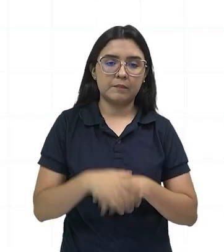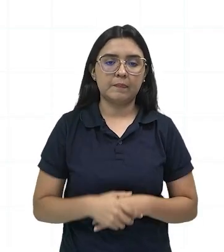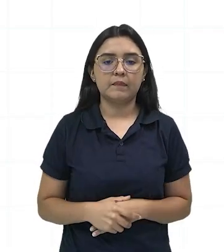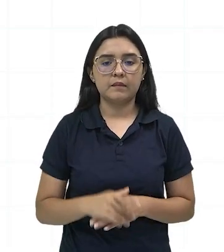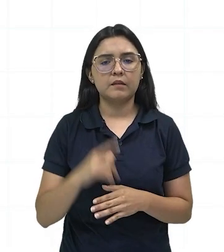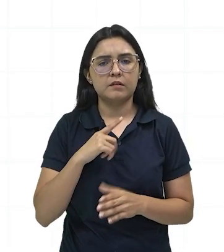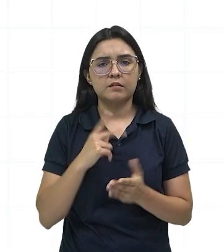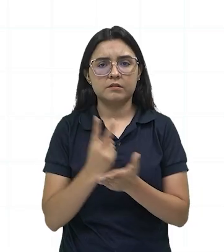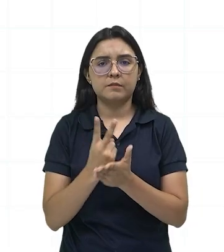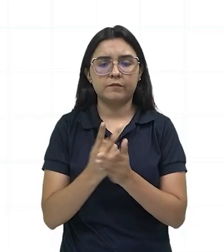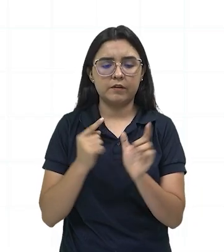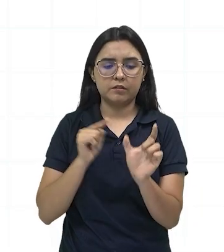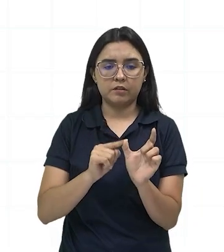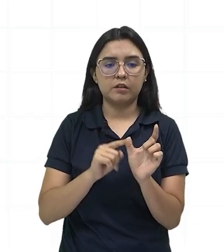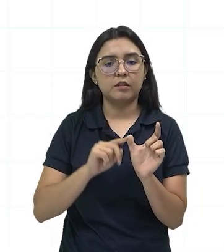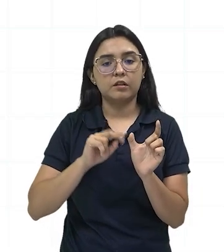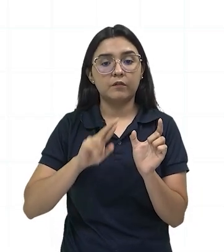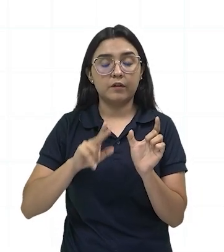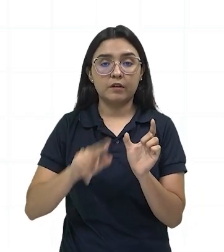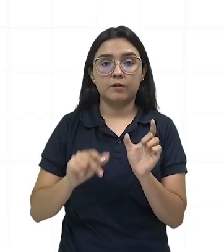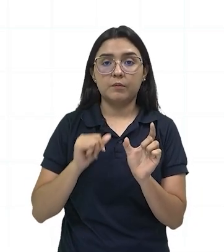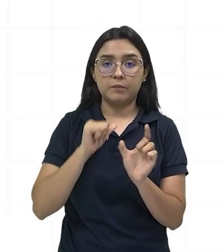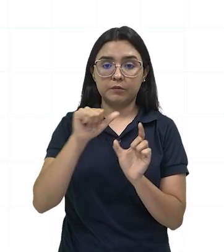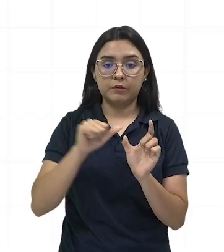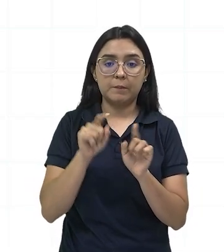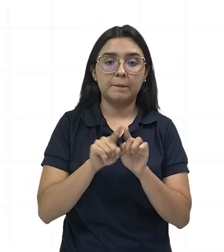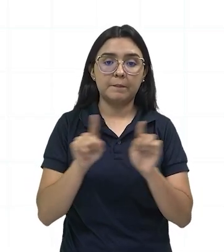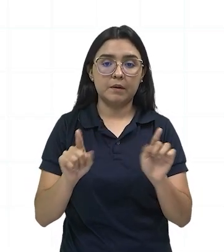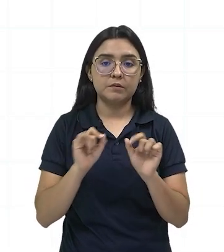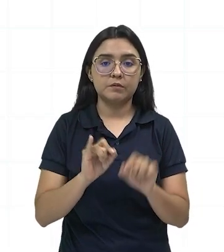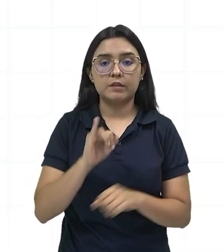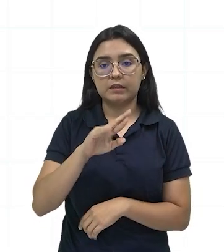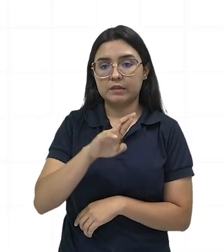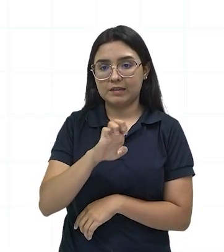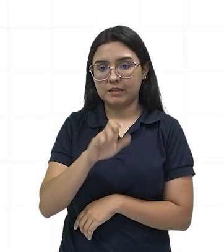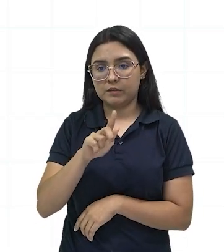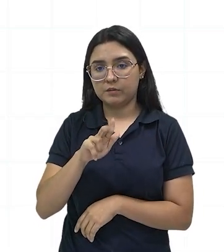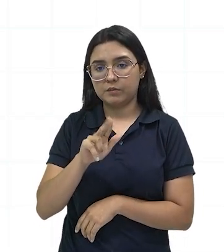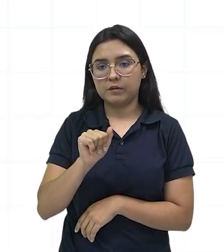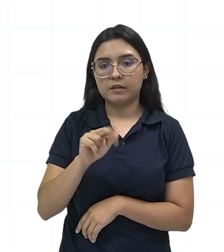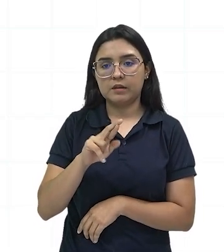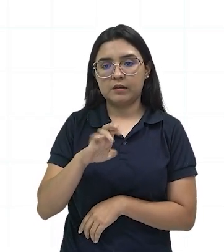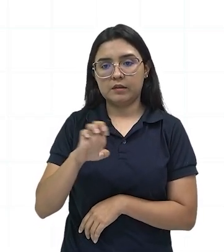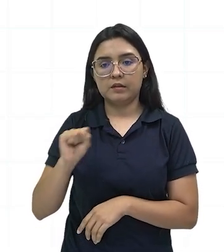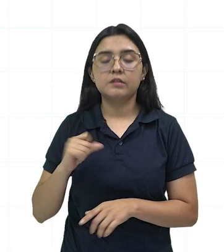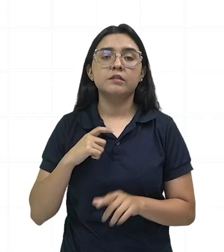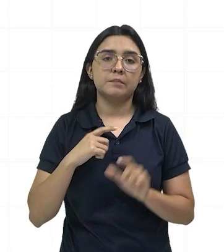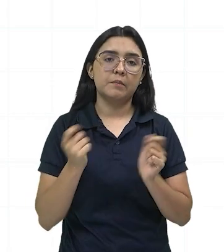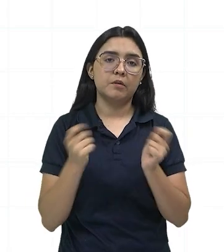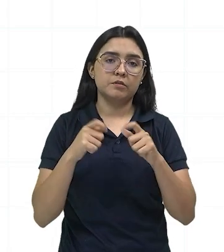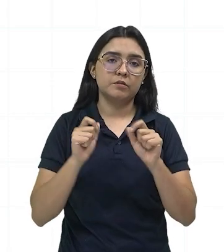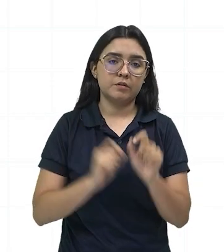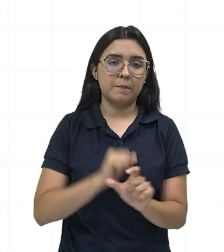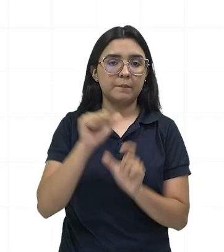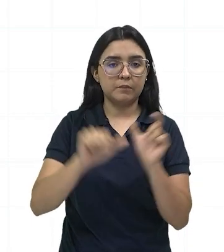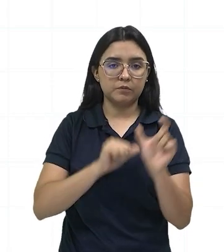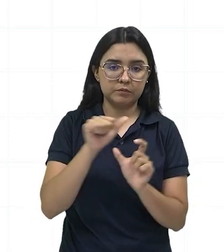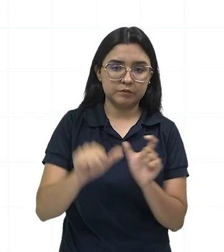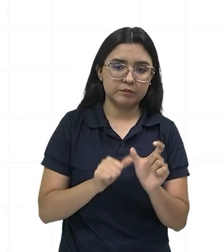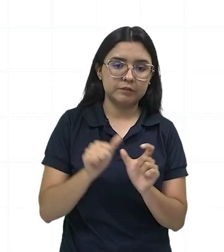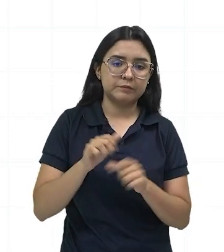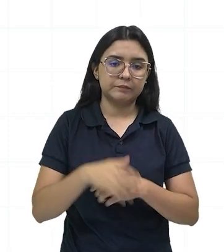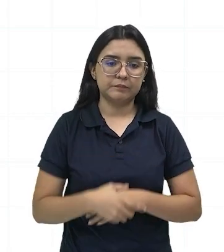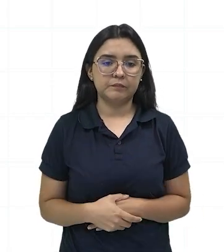vai ter um radical que não vai mudar. Enquanto os irregulares apresentam variações em sua conjugação, que é a